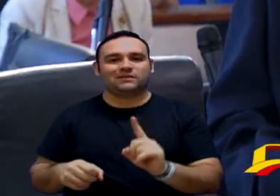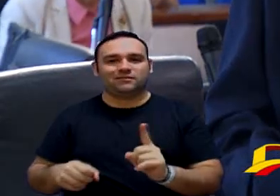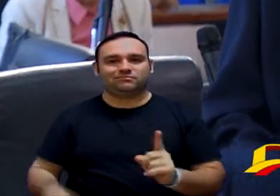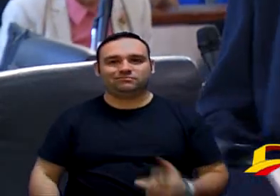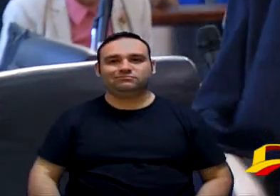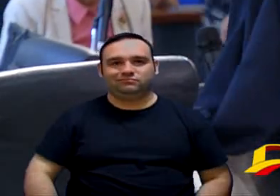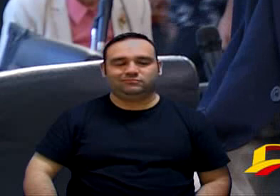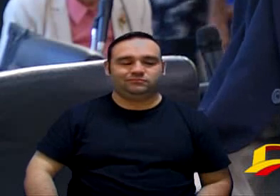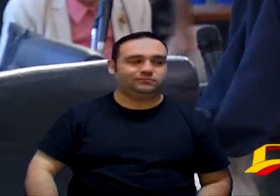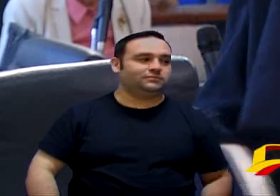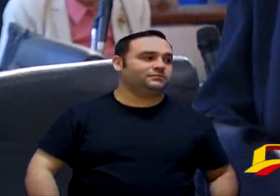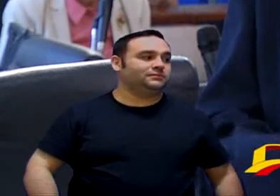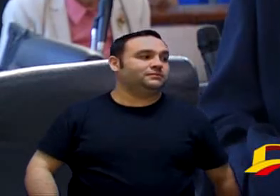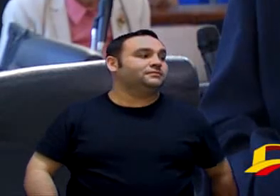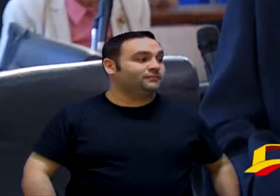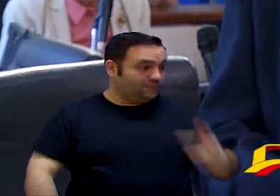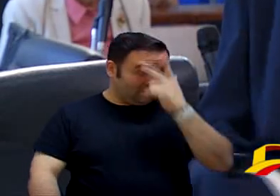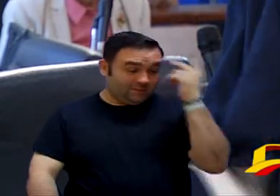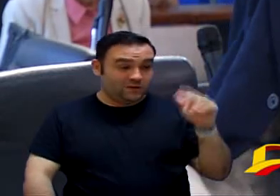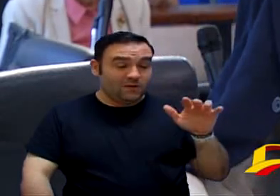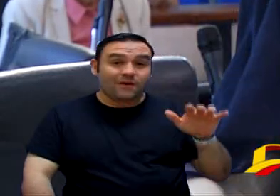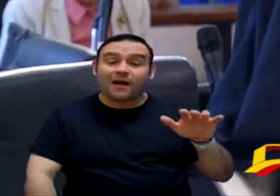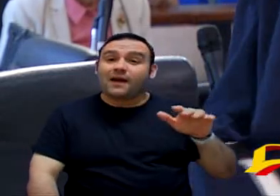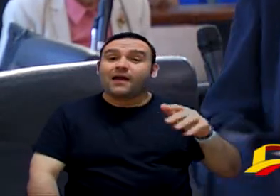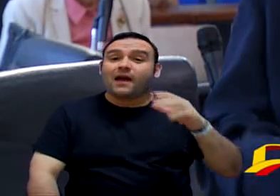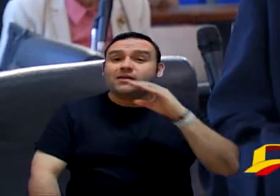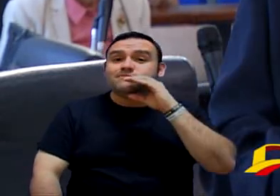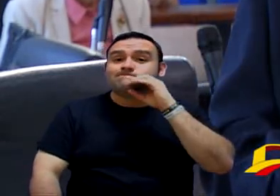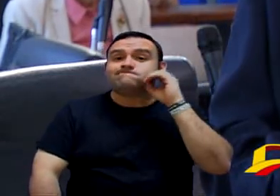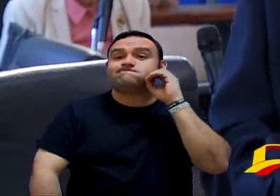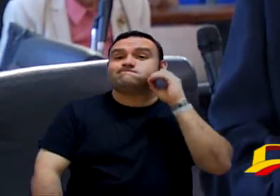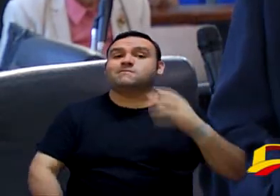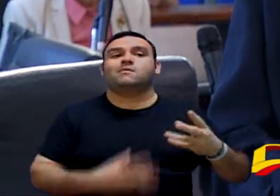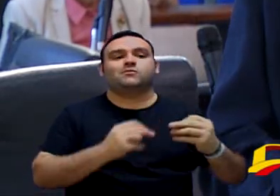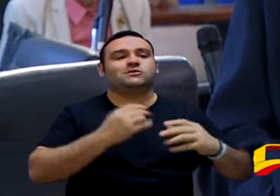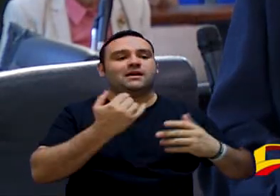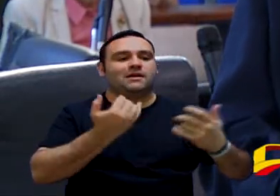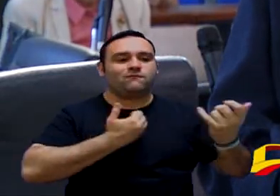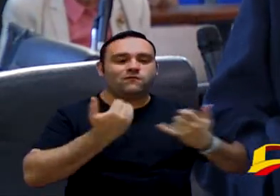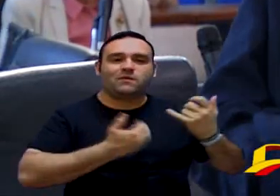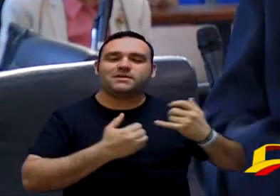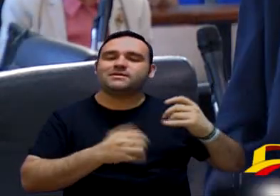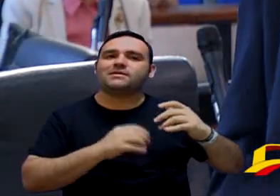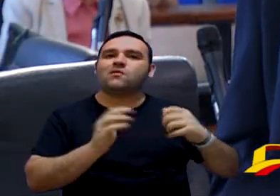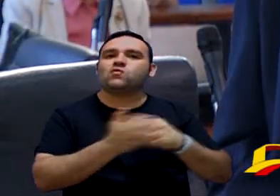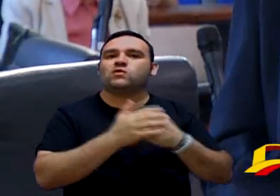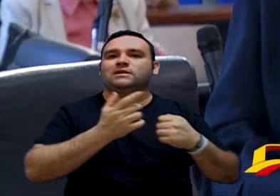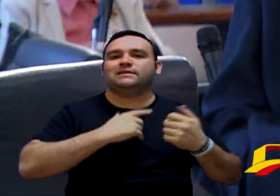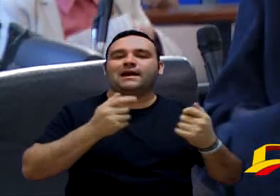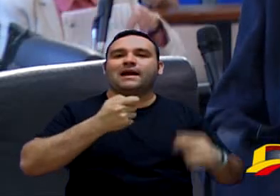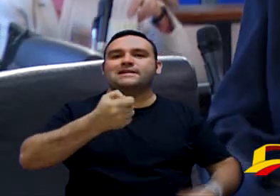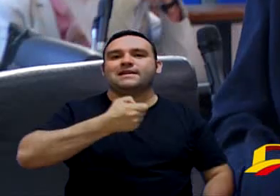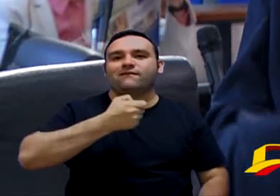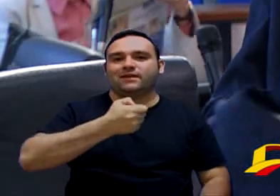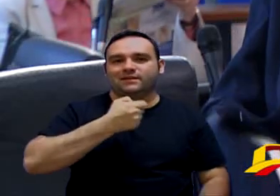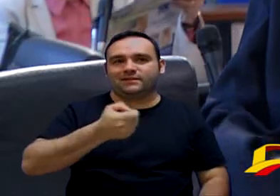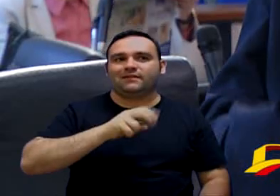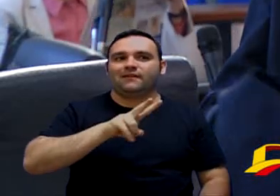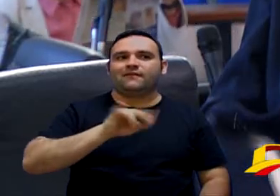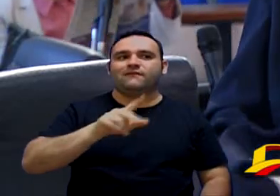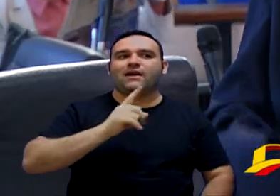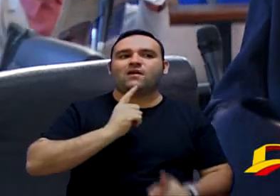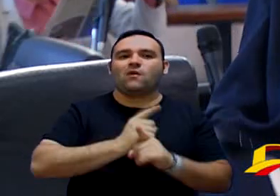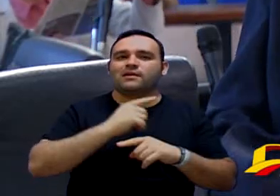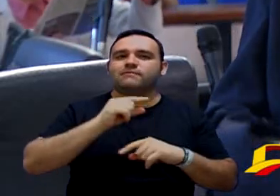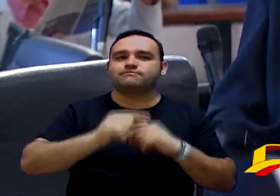pela família ele muitas vezes omite muitas informações na entrevista coisa que se vai